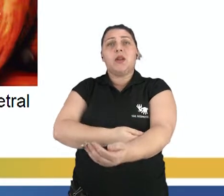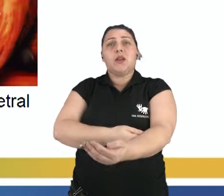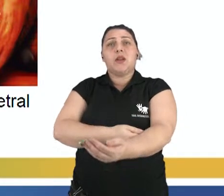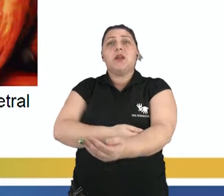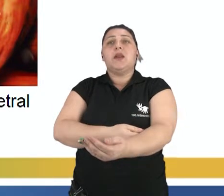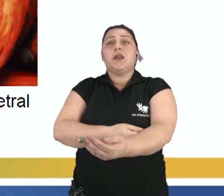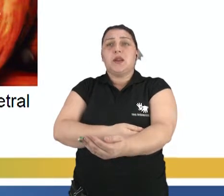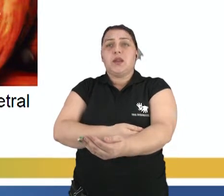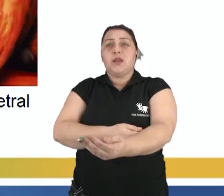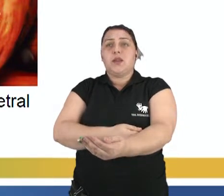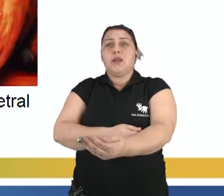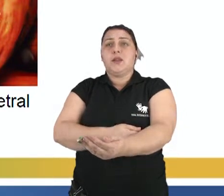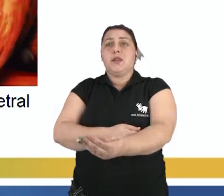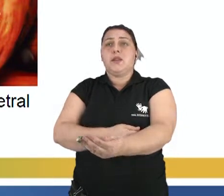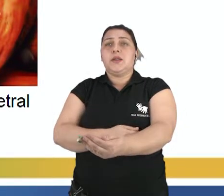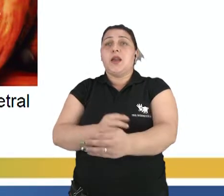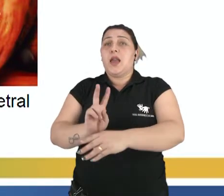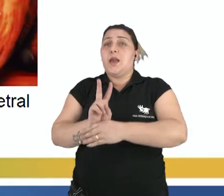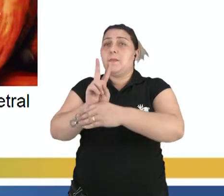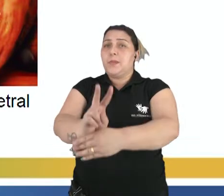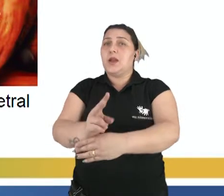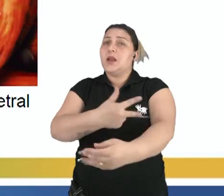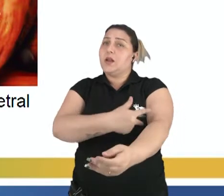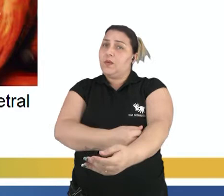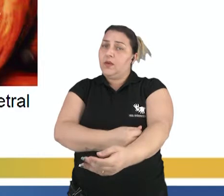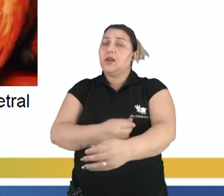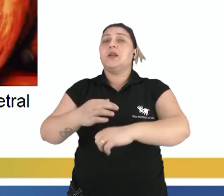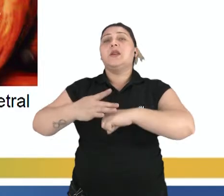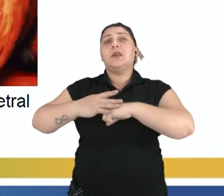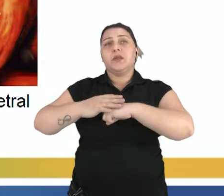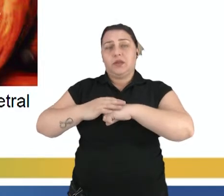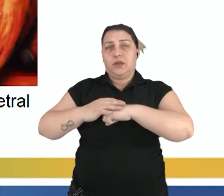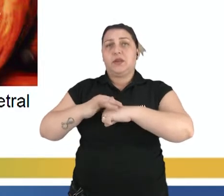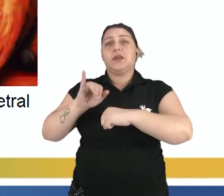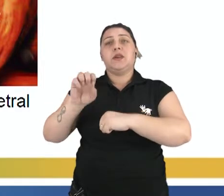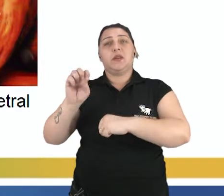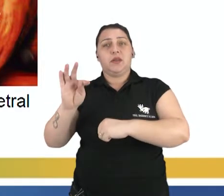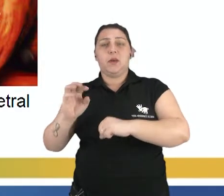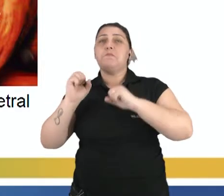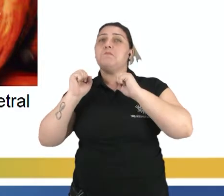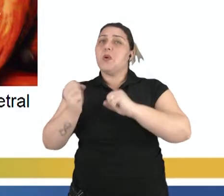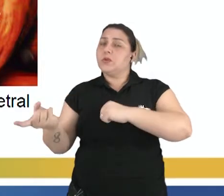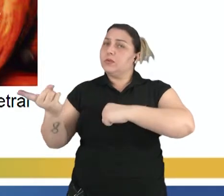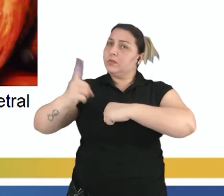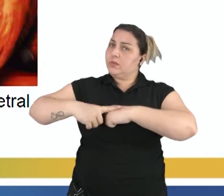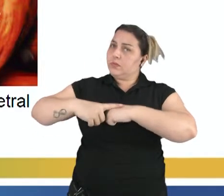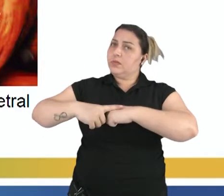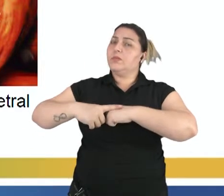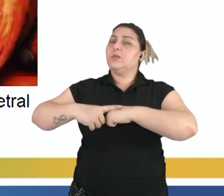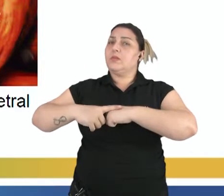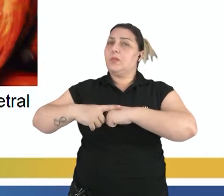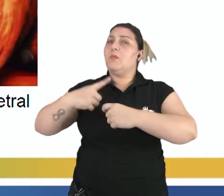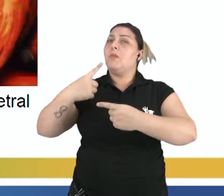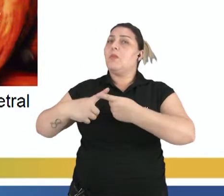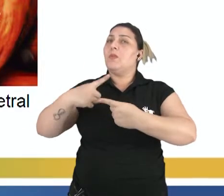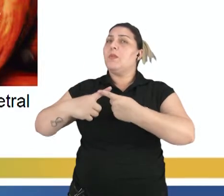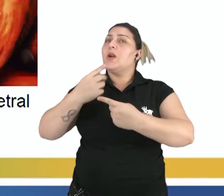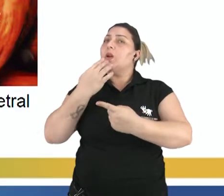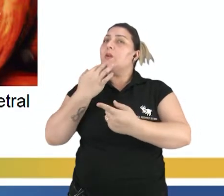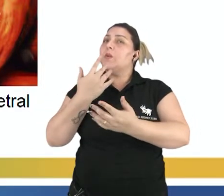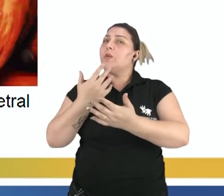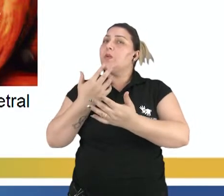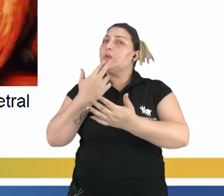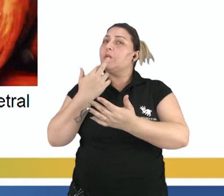essas agulhas, essas doenças, essas ISTs, elas podem ser transmitidas para os colegas que